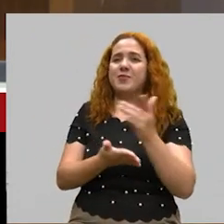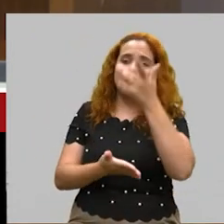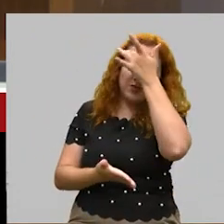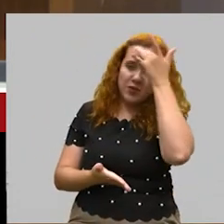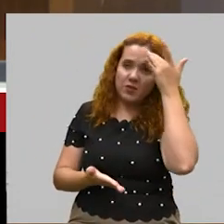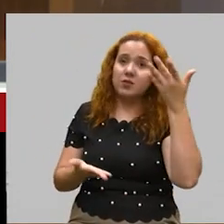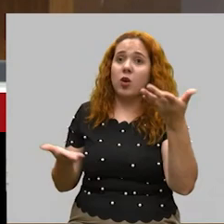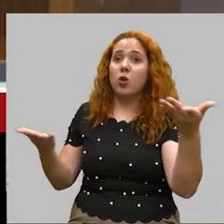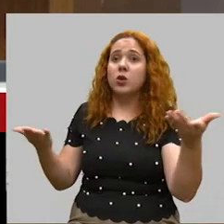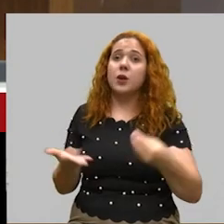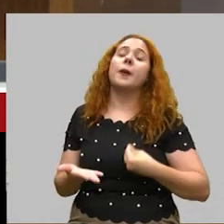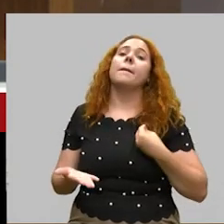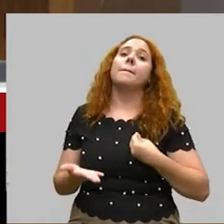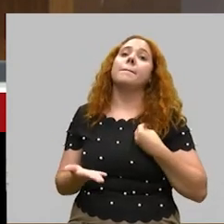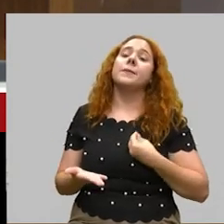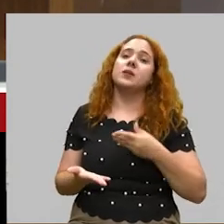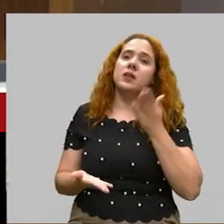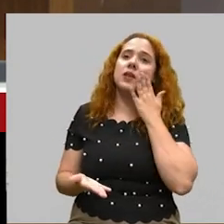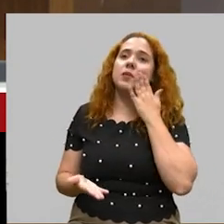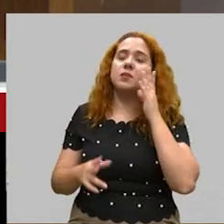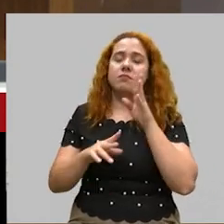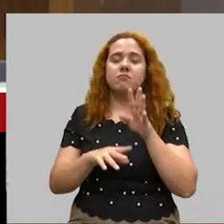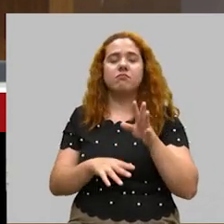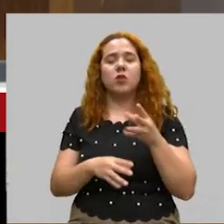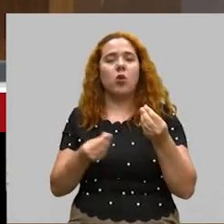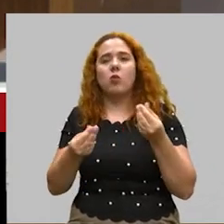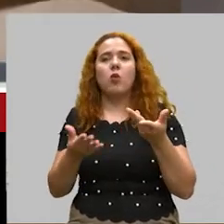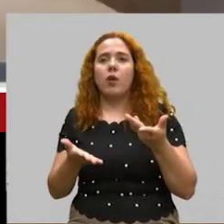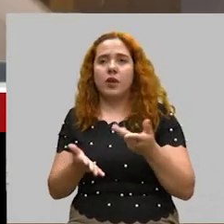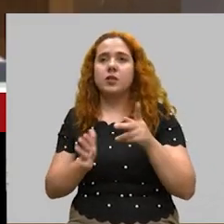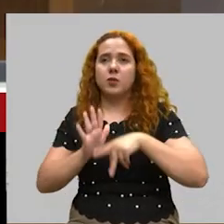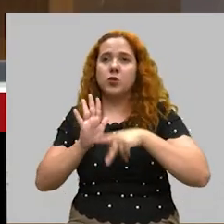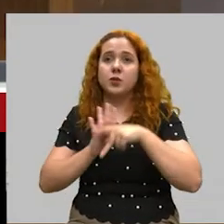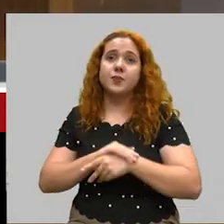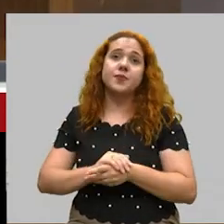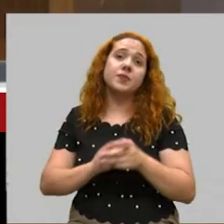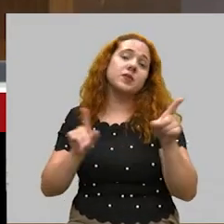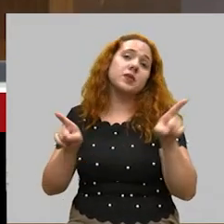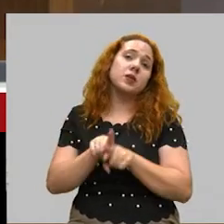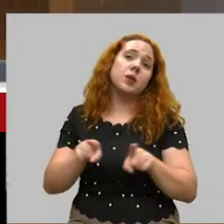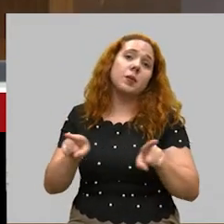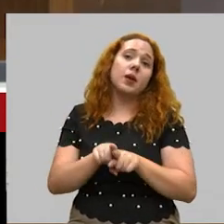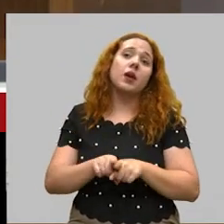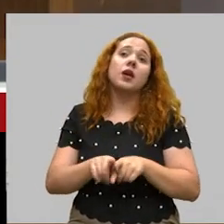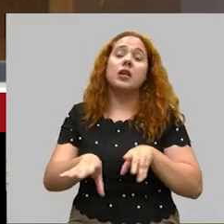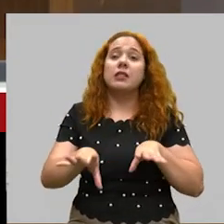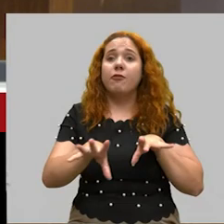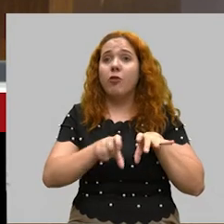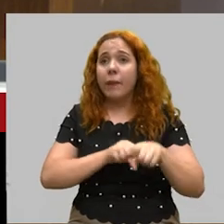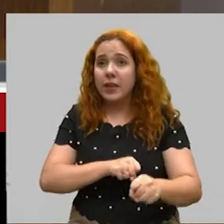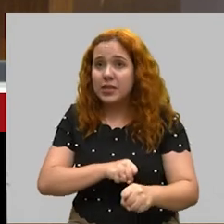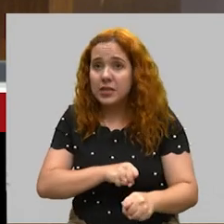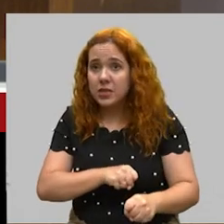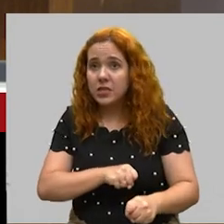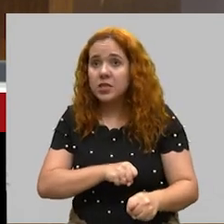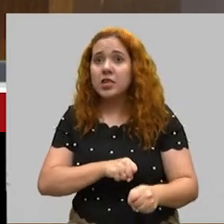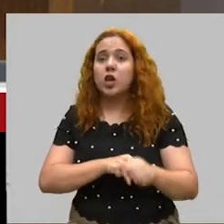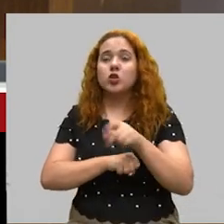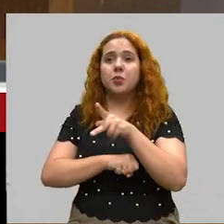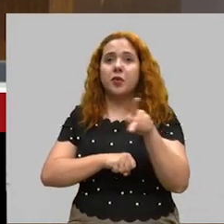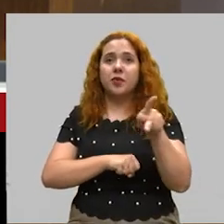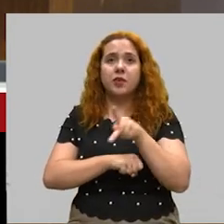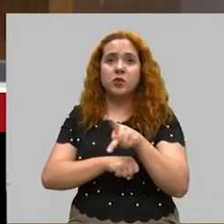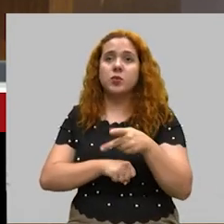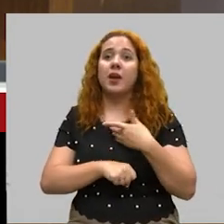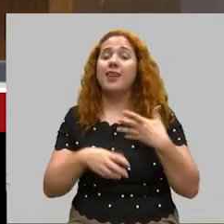hoje também acompanham alguns desses trabalhos eh também na Perspectiva da formação docente nós temos também a Adesão